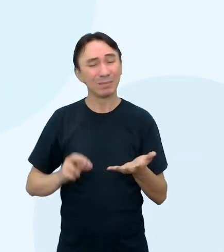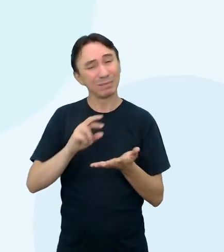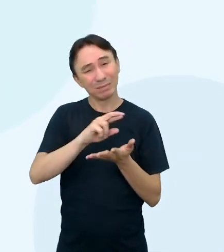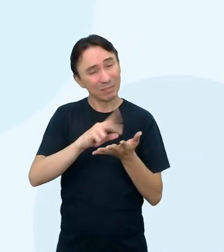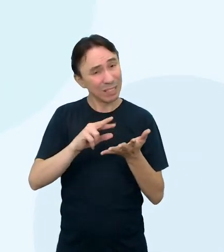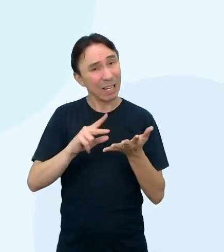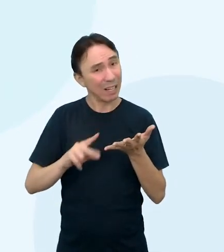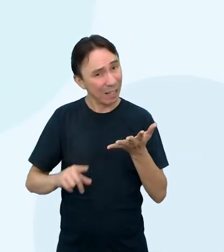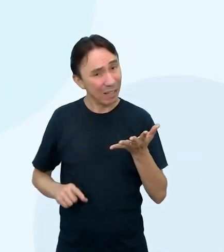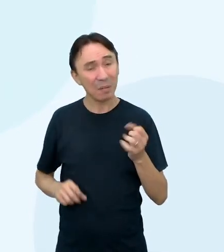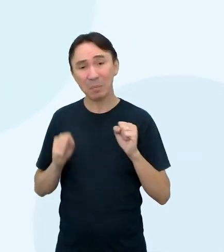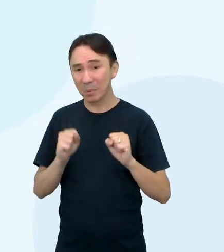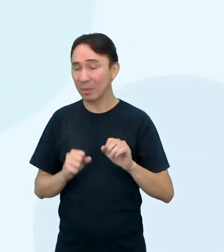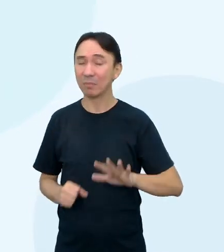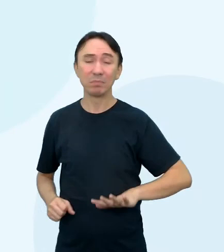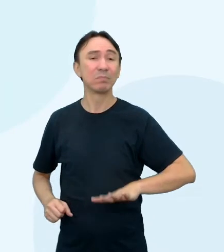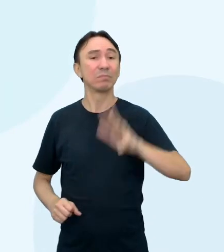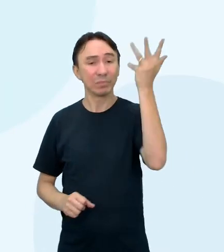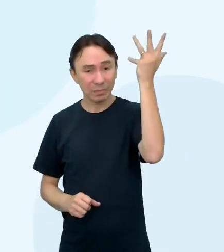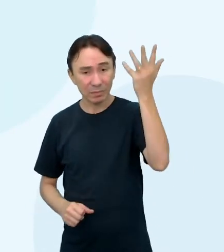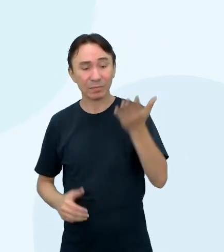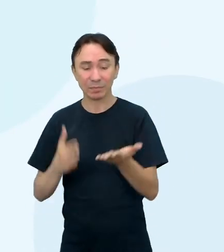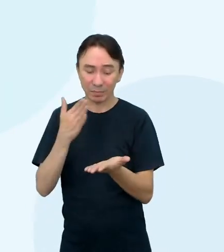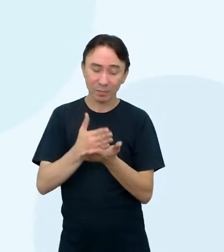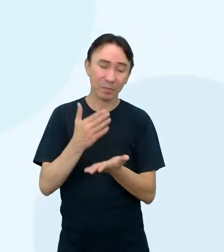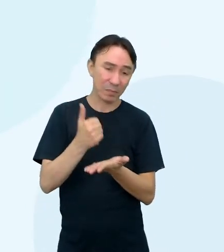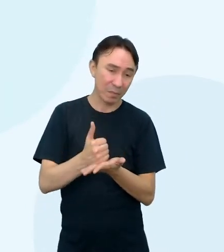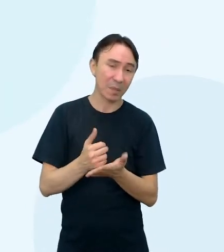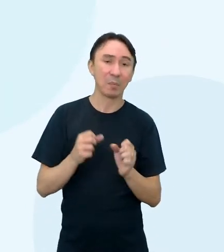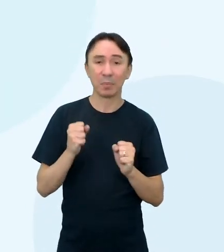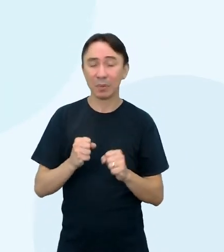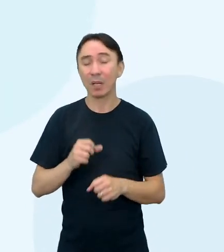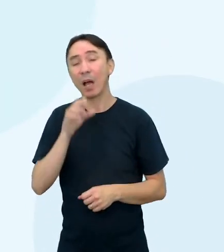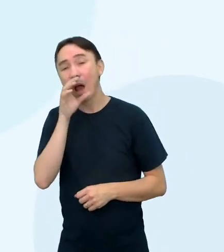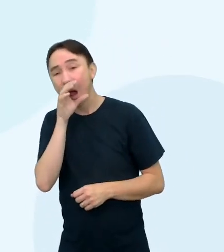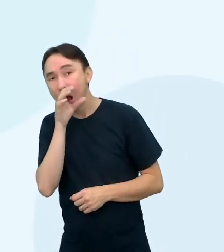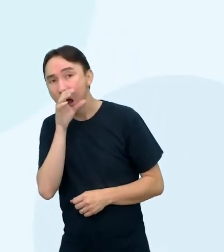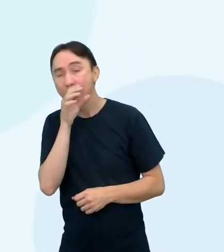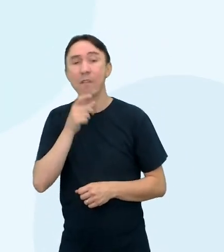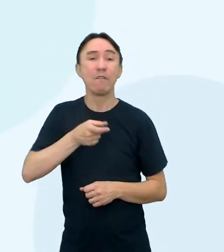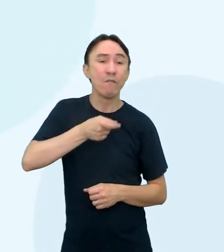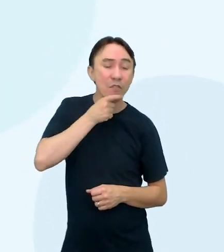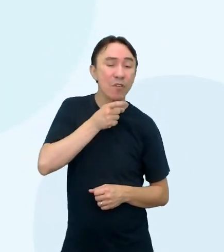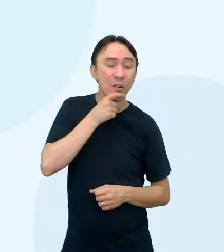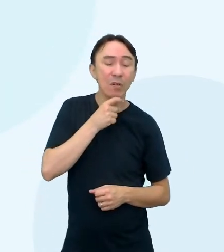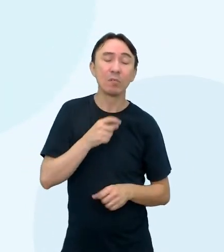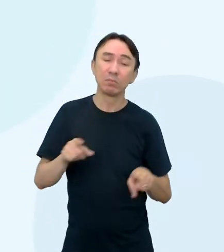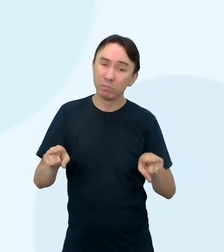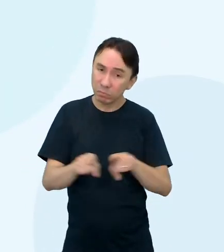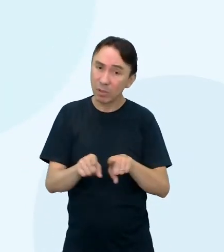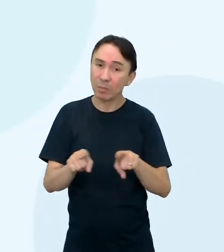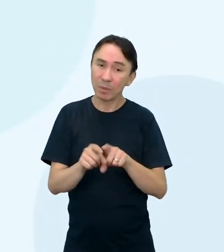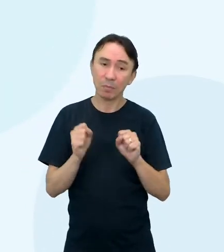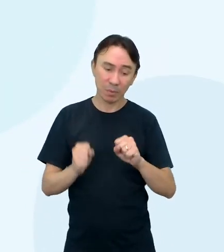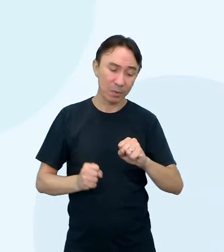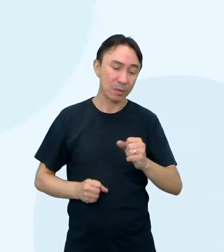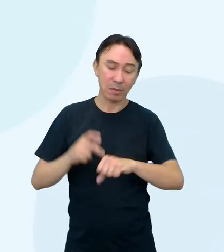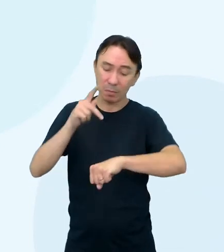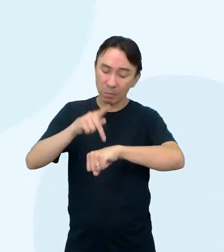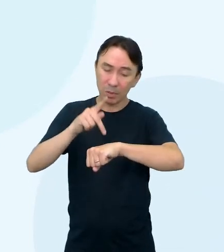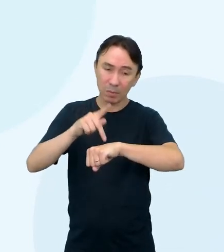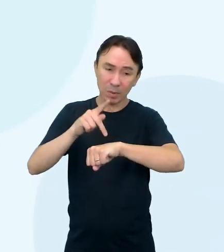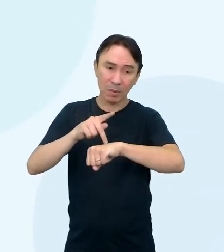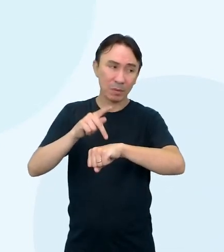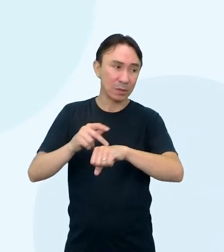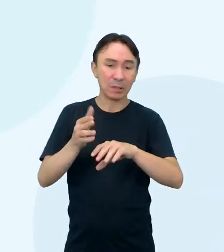própria rocha, causadas pelo clima, né, quente ou frio. Bom, nós temos também